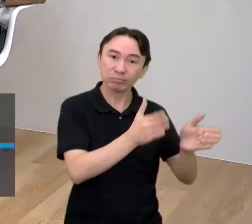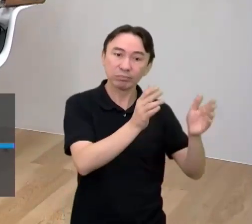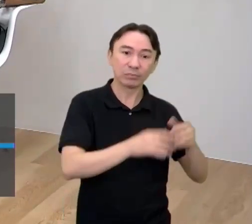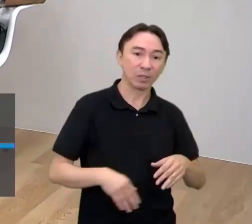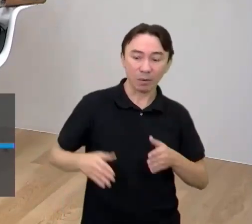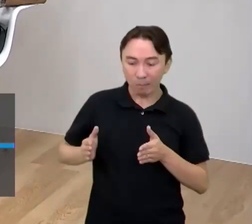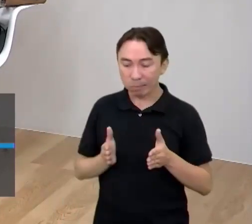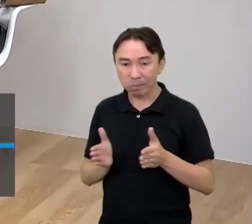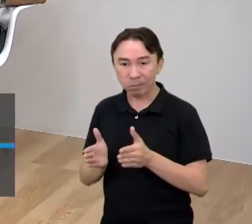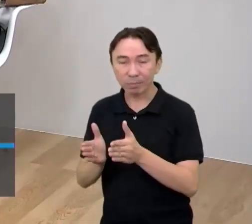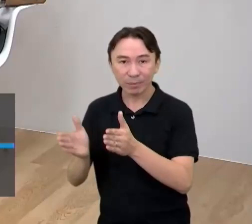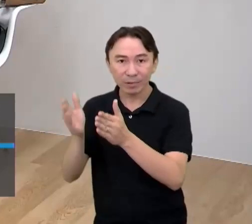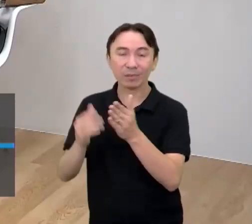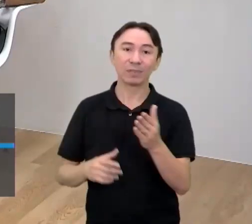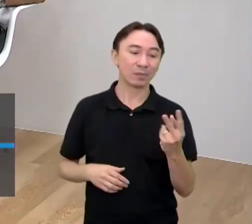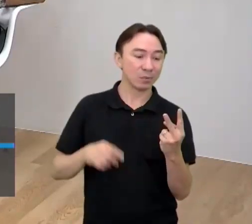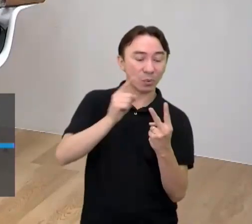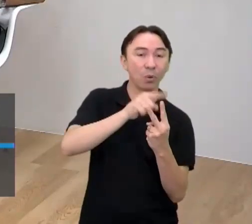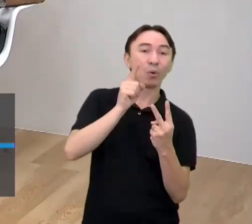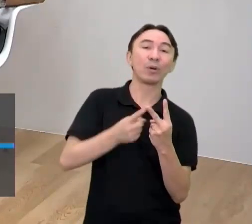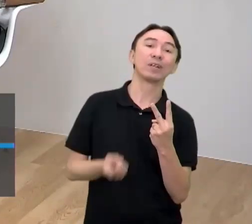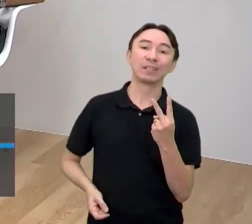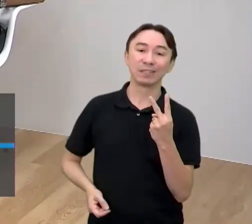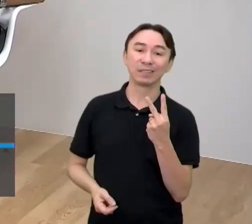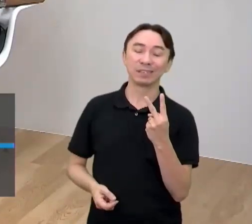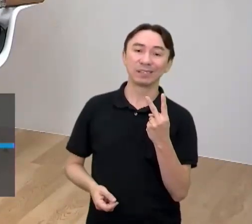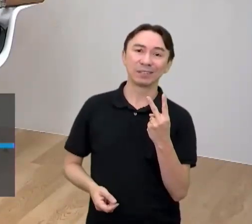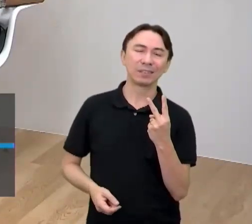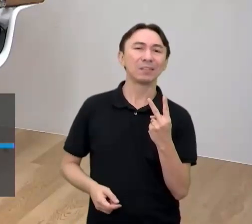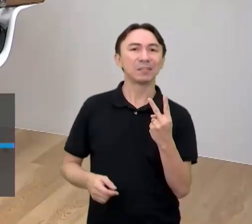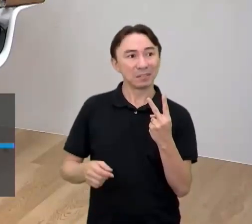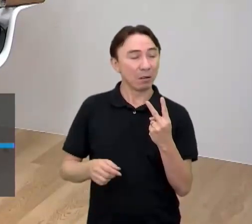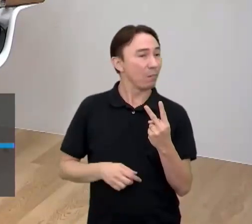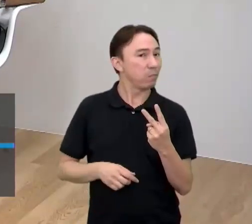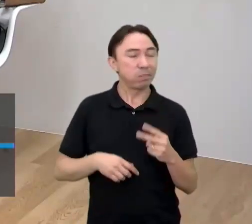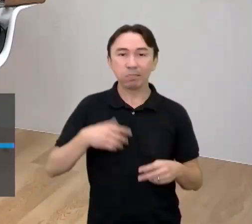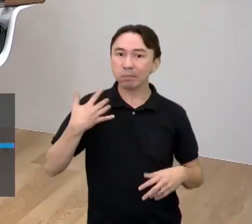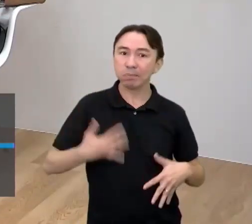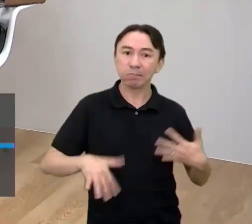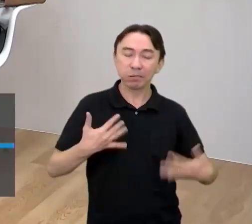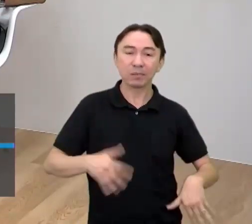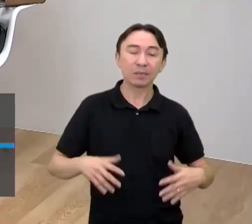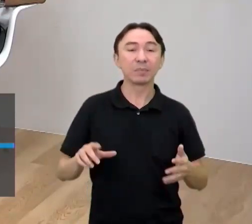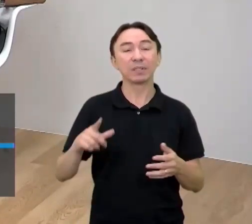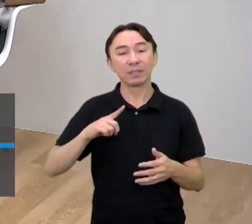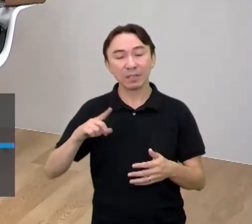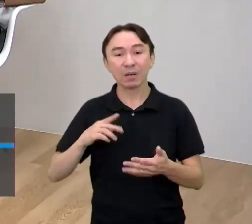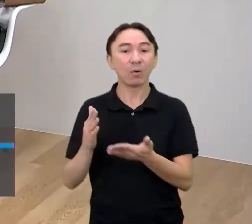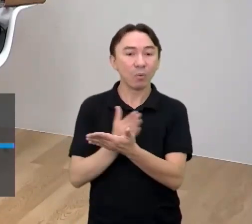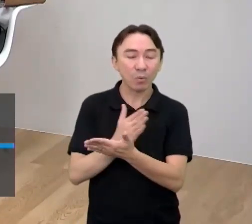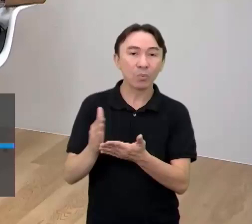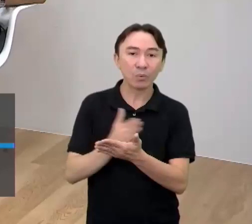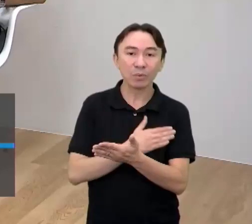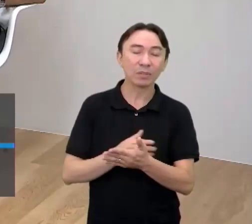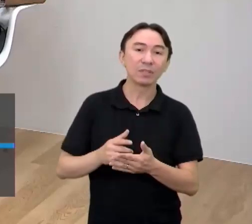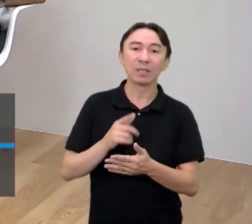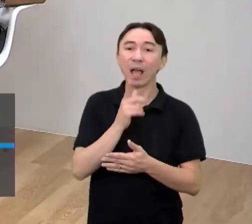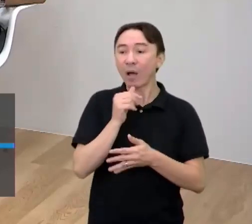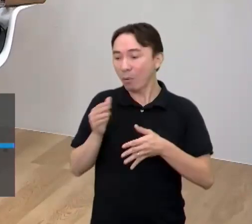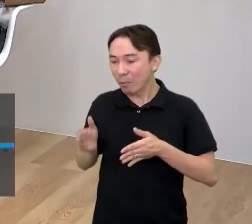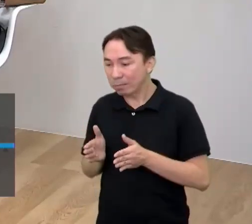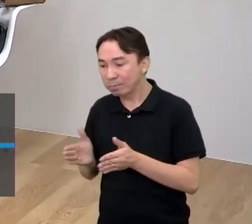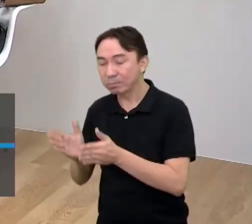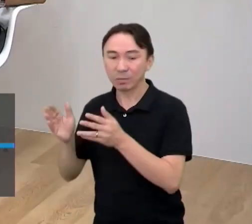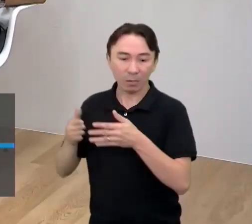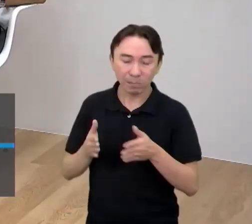e o Pinheiros, fora a quantidade de rios médios e uma quantidade gigantesca de pequenos rios e córregos. E por que você